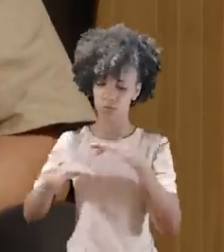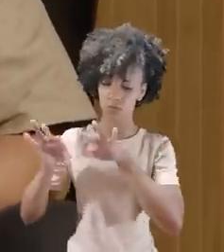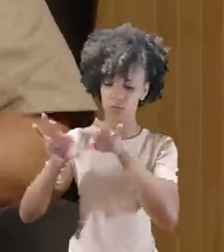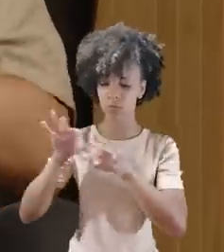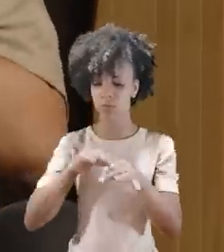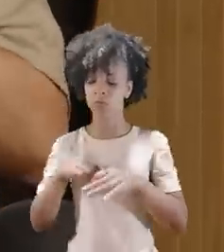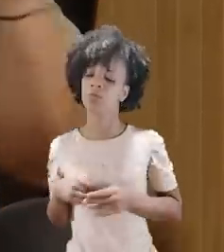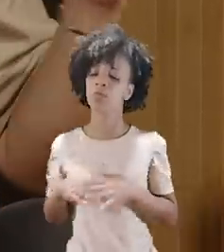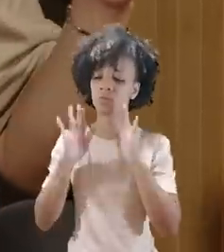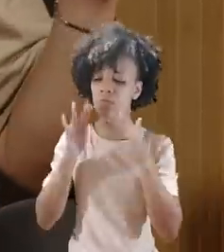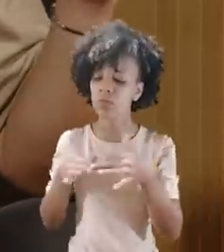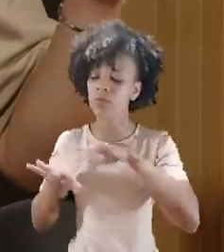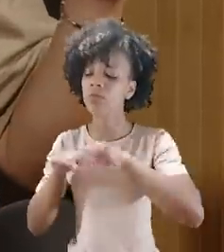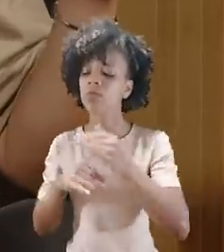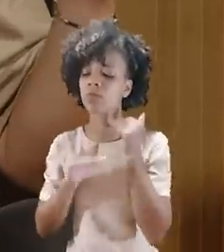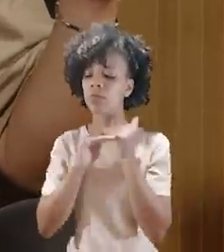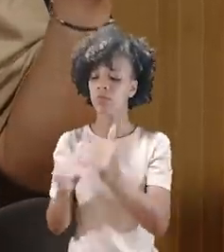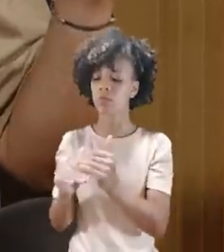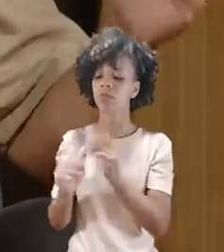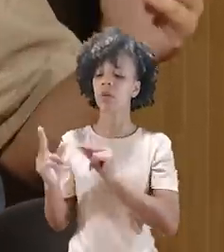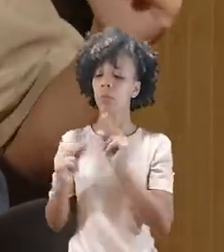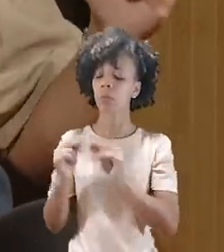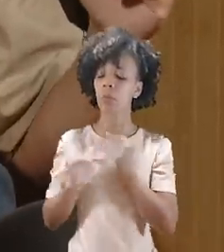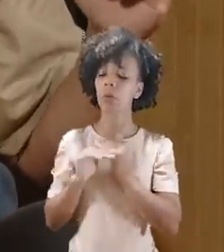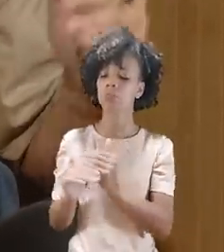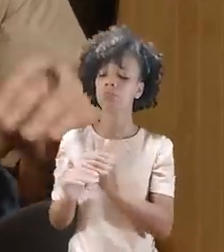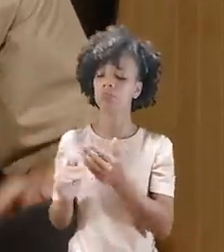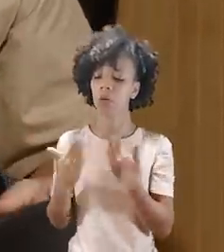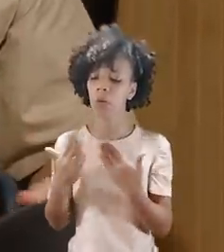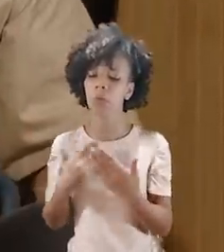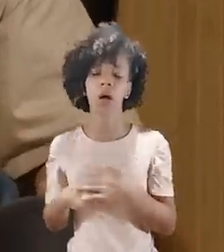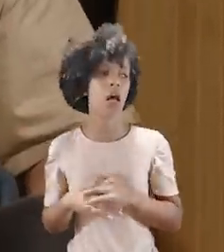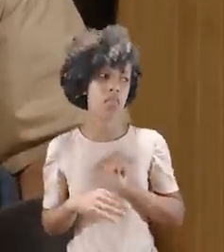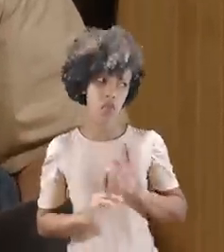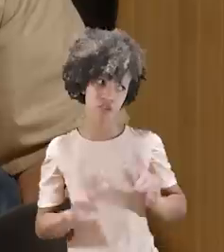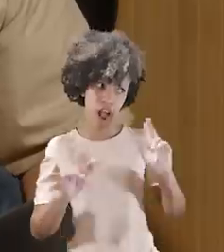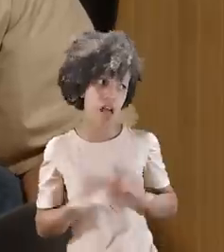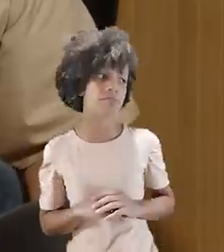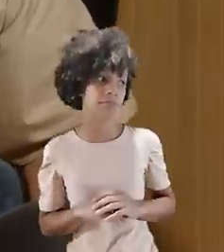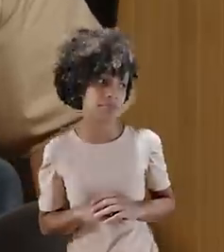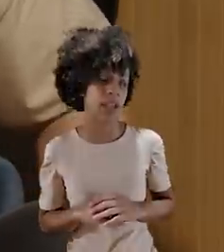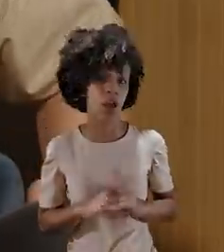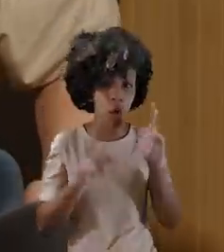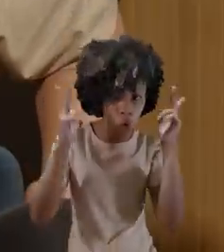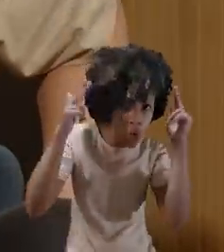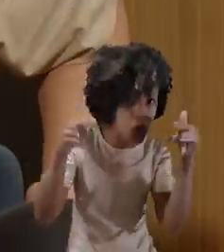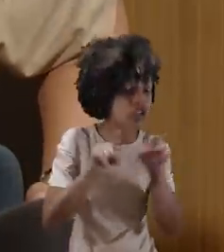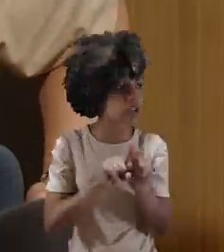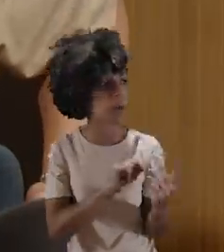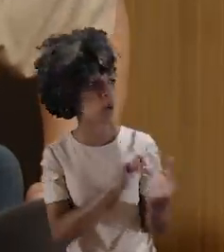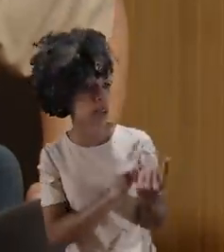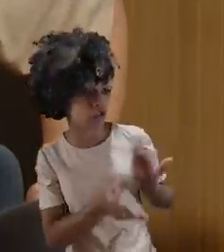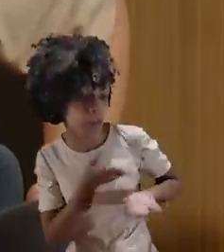toda para o cliente mantém num tom de fala mas eu tenho que tem muita diferença cara desde o corte até